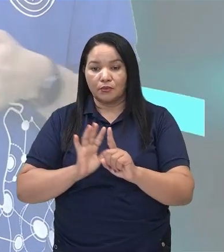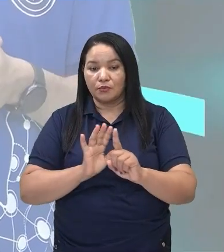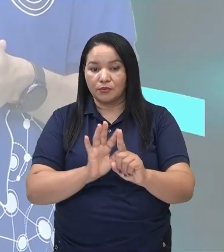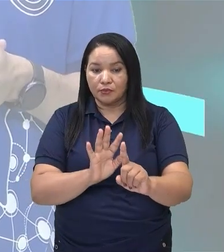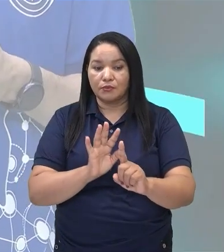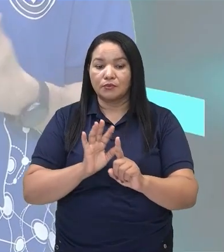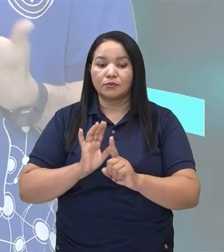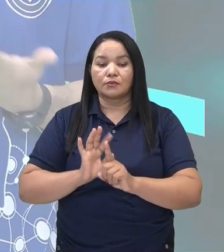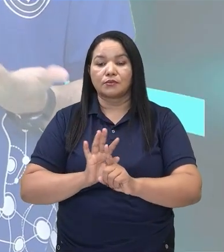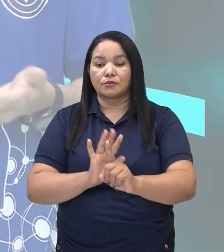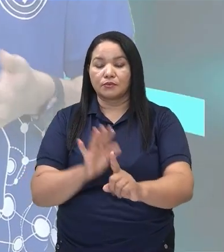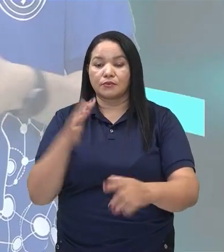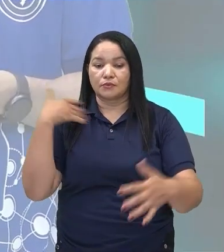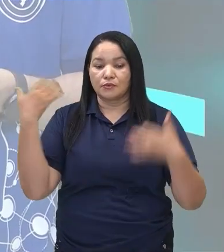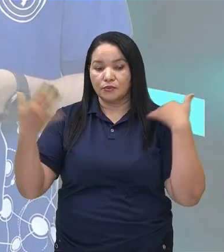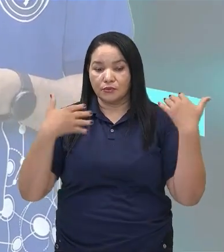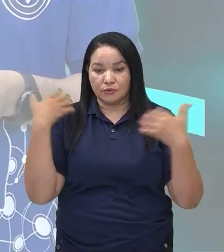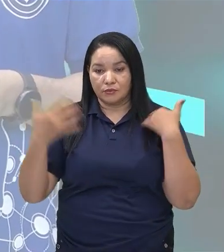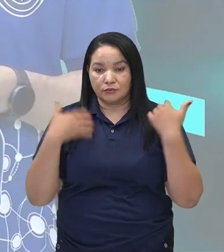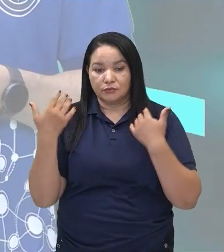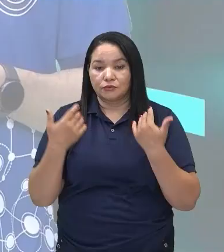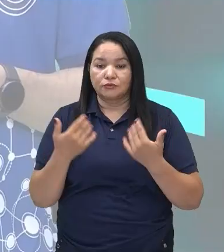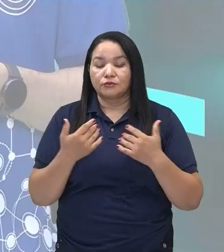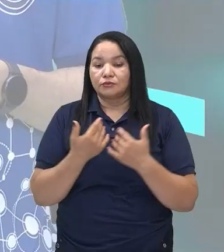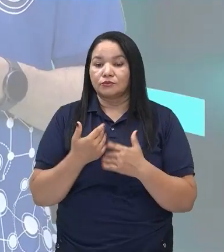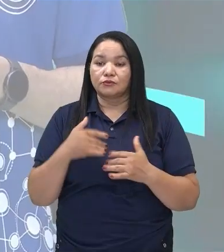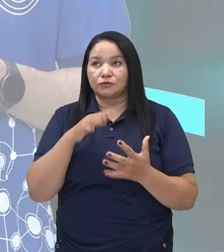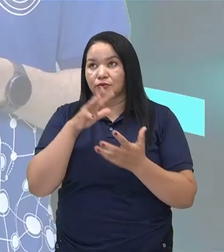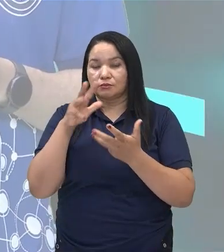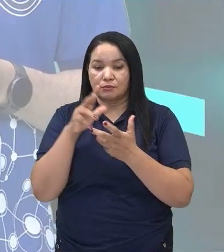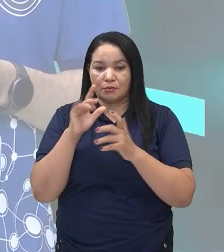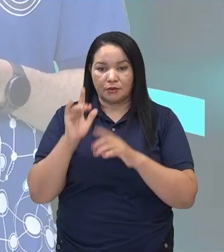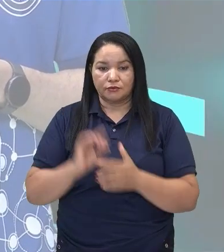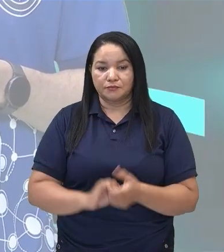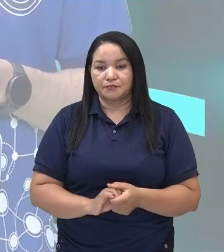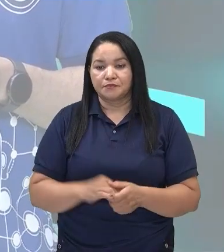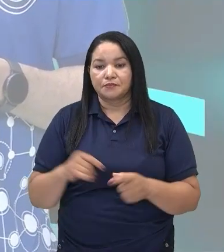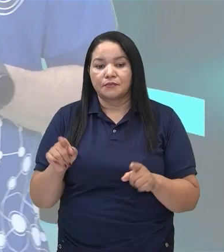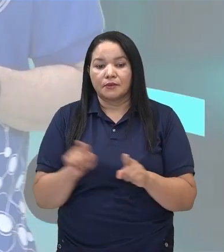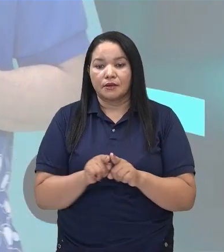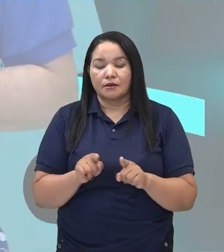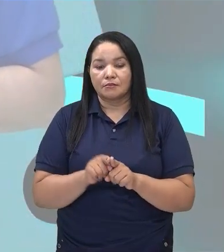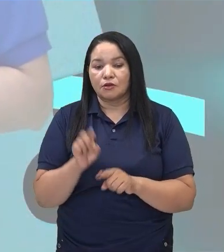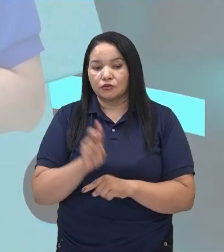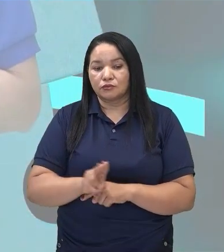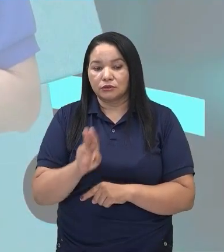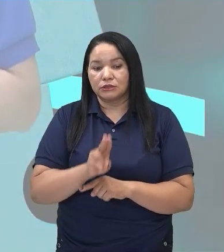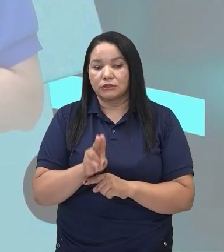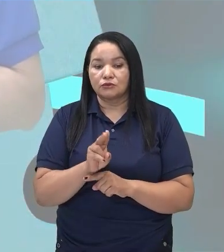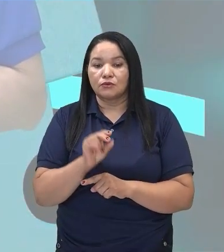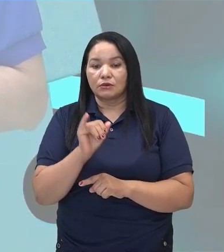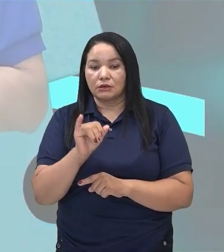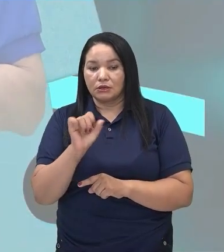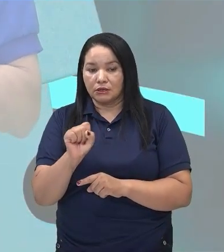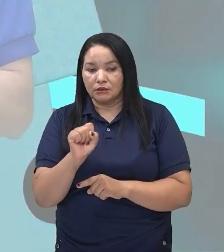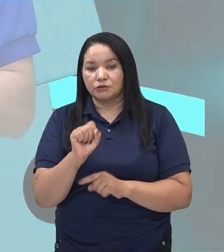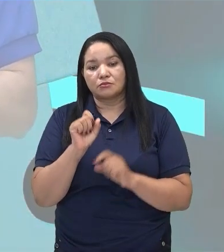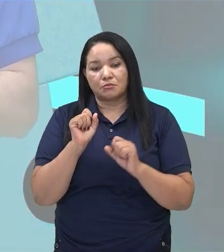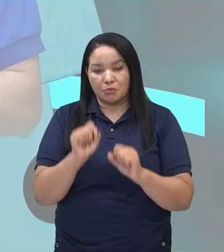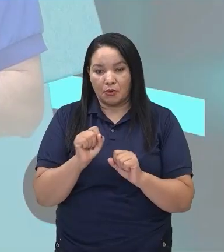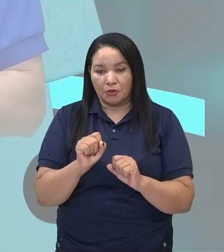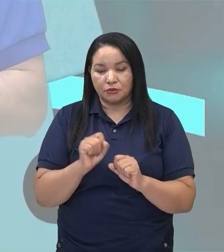turístico, né, do espaço, um guia turístico espacial. Também utilizando aqui o is. Então, eu posso utilizar he, né,